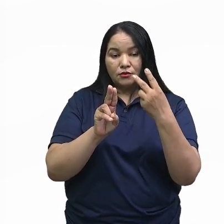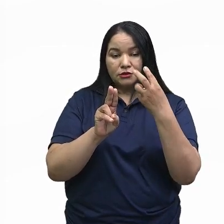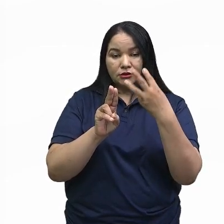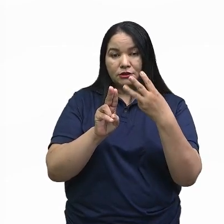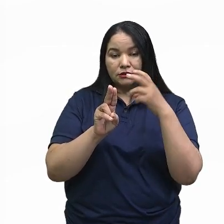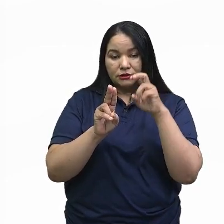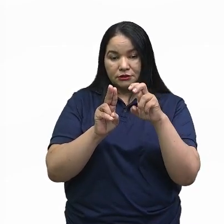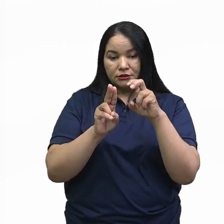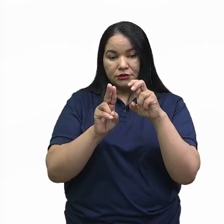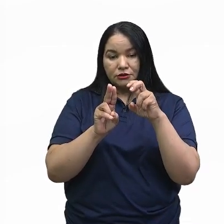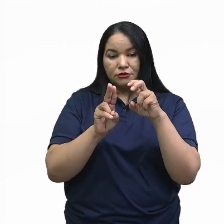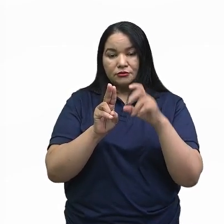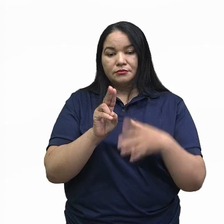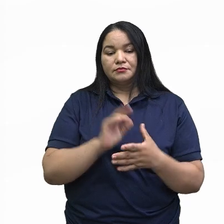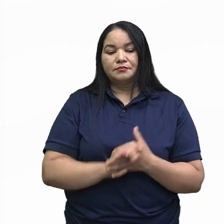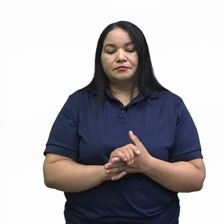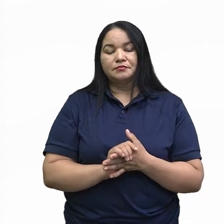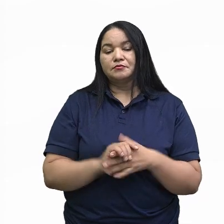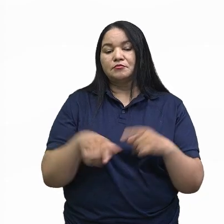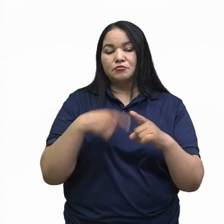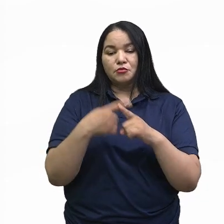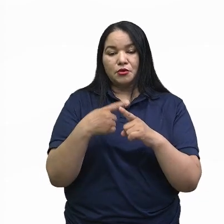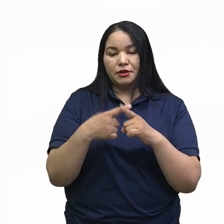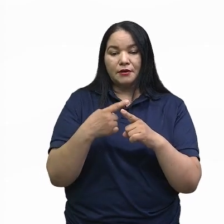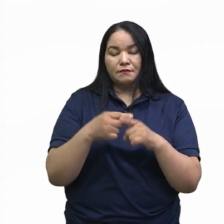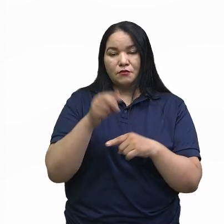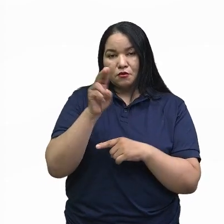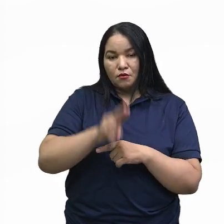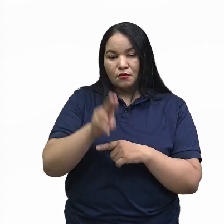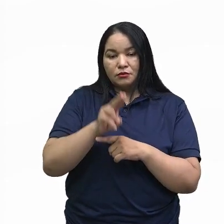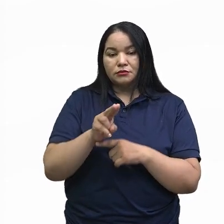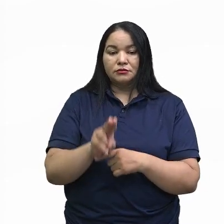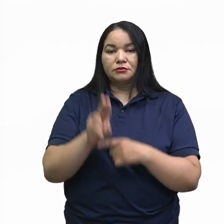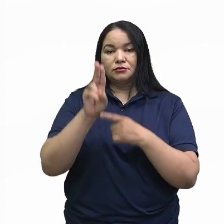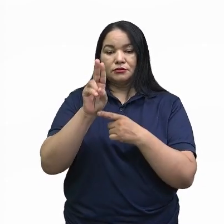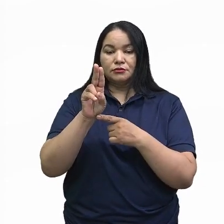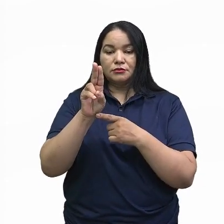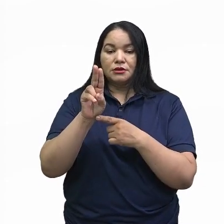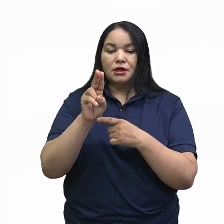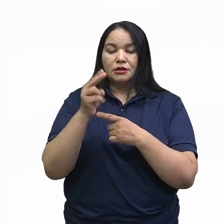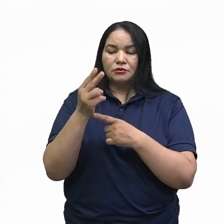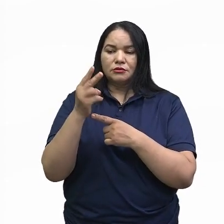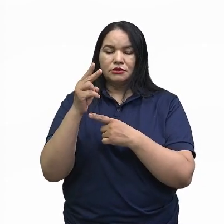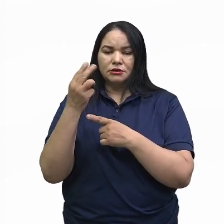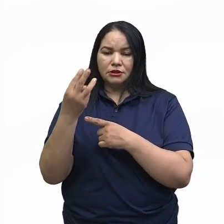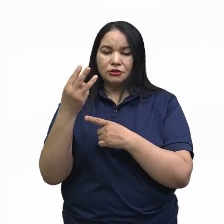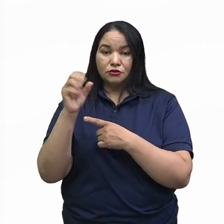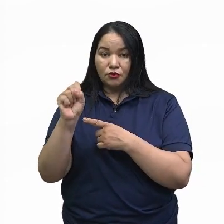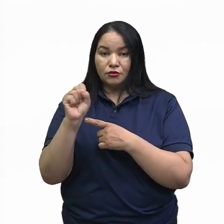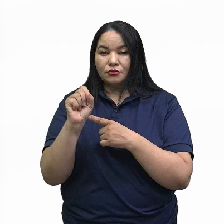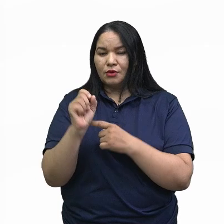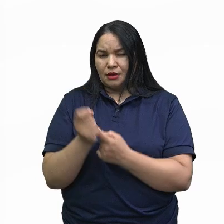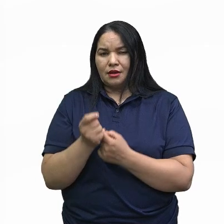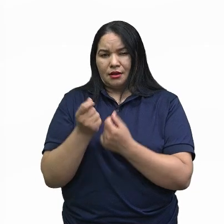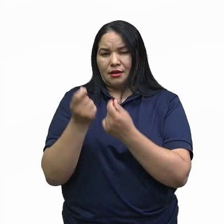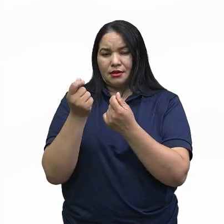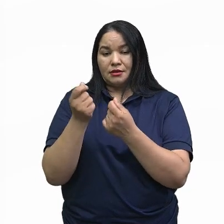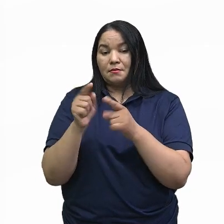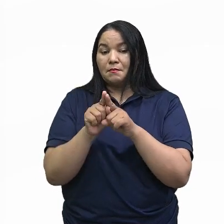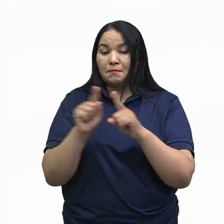ali acima está 238, né? Porque se utiliza o que chamamos de urânio enriquecido, né? Mas ali o número de